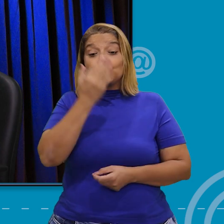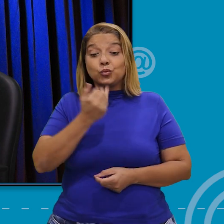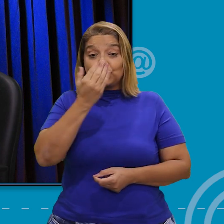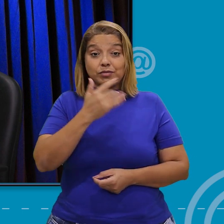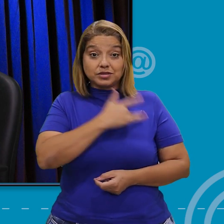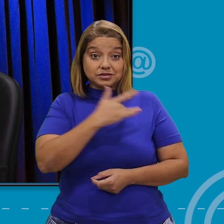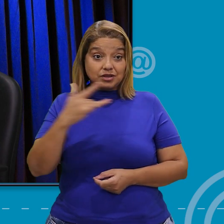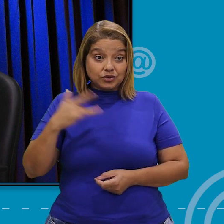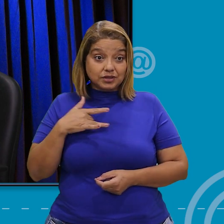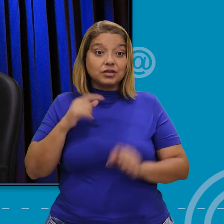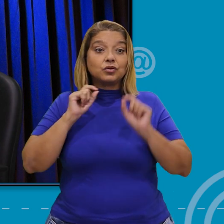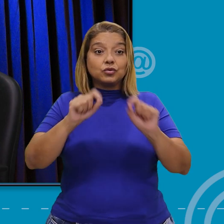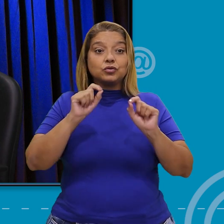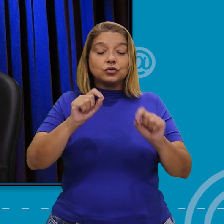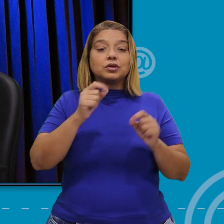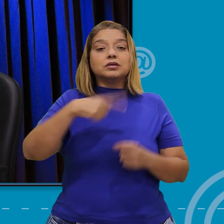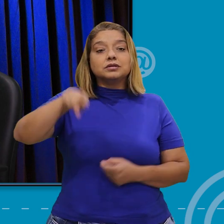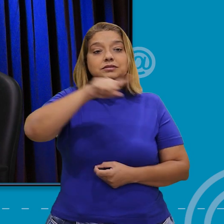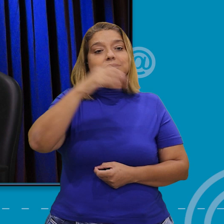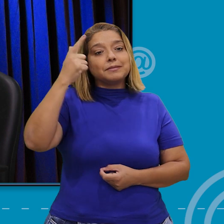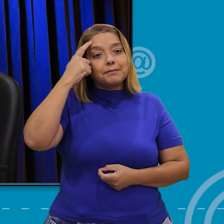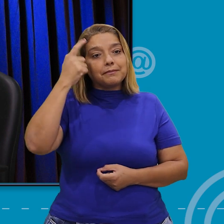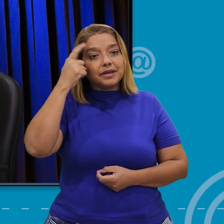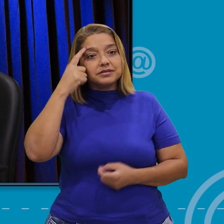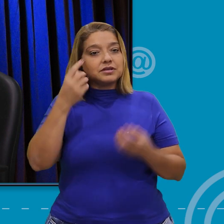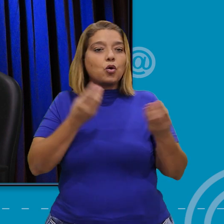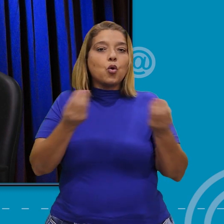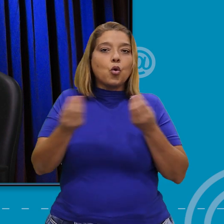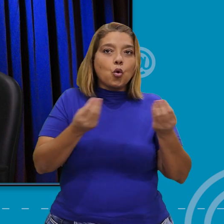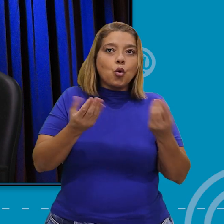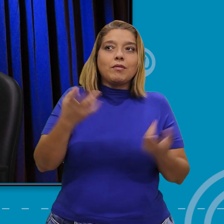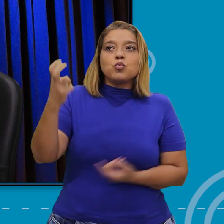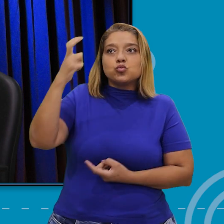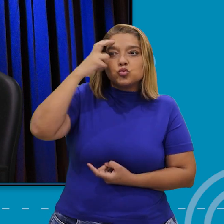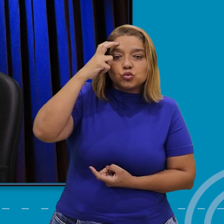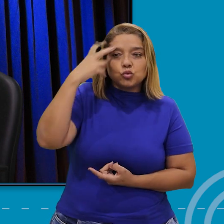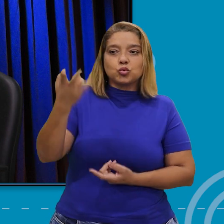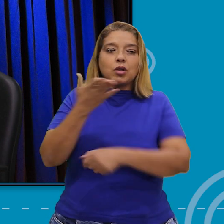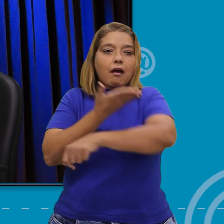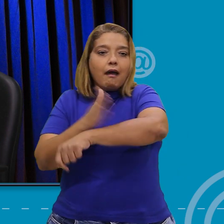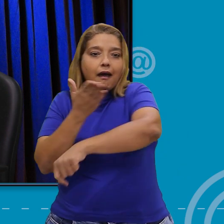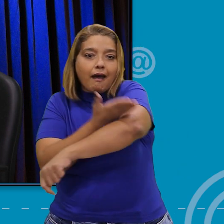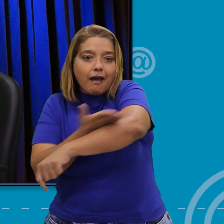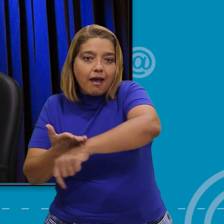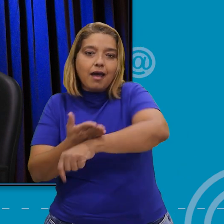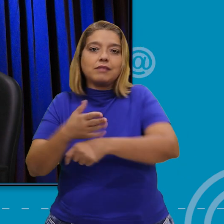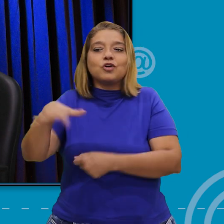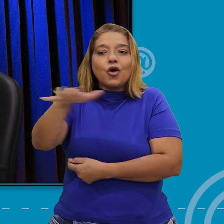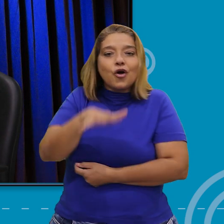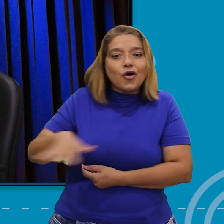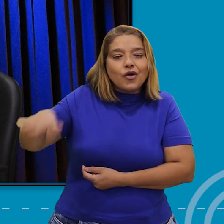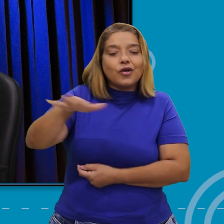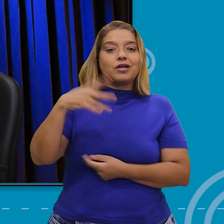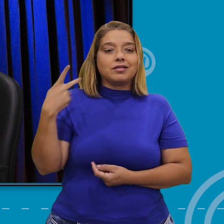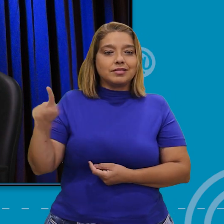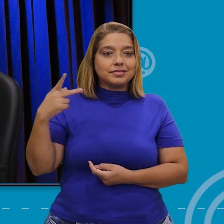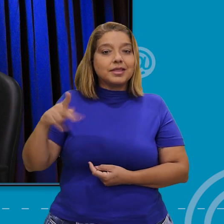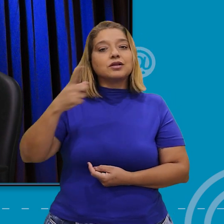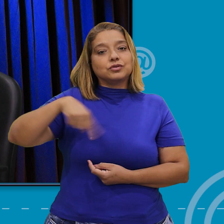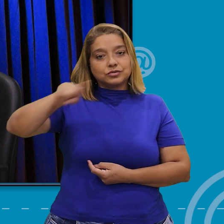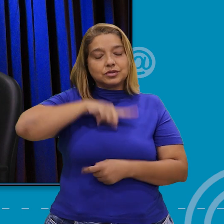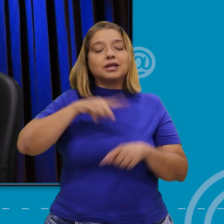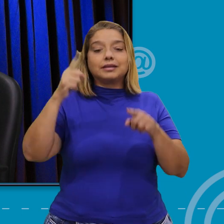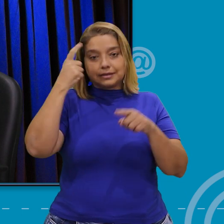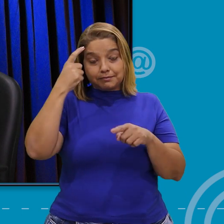relação à alimentação saudável, ela tem que ser de acordo com os hábitos alimentares, com a cultura alimentar local. Então, esses são outros aspectos que têm